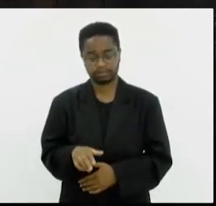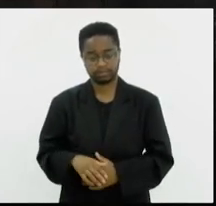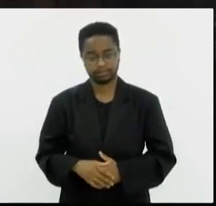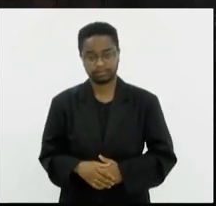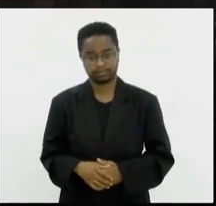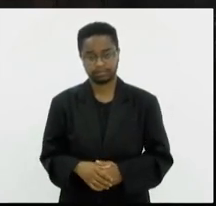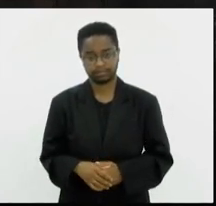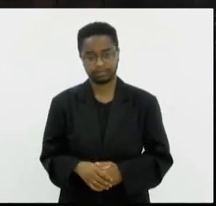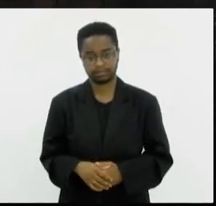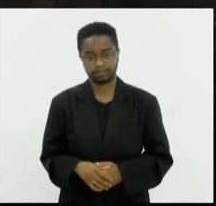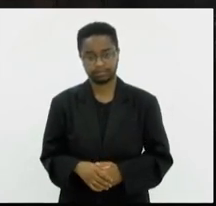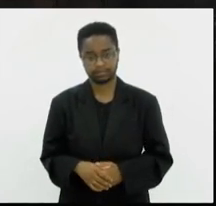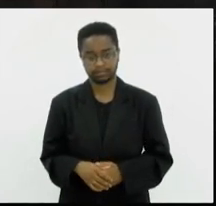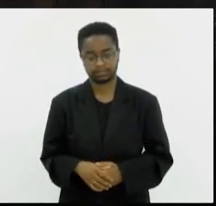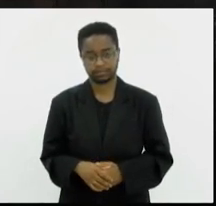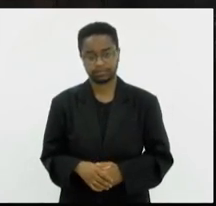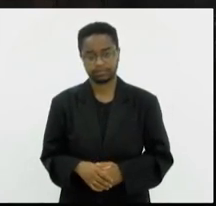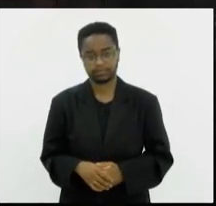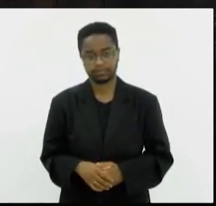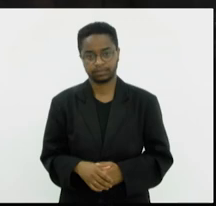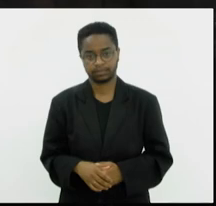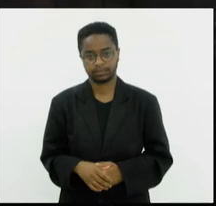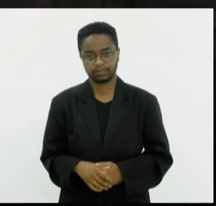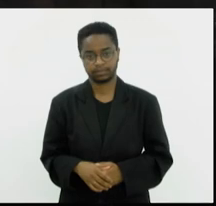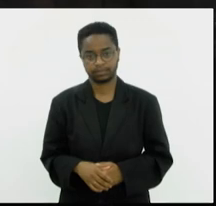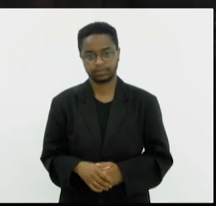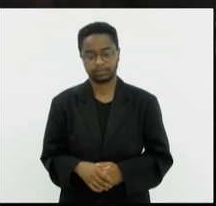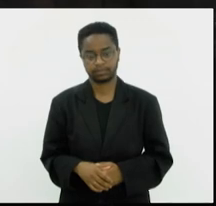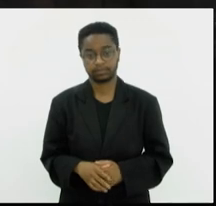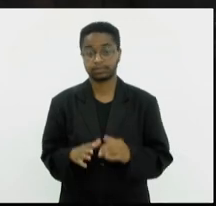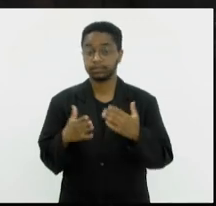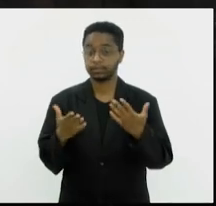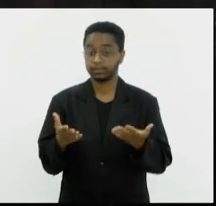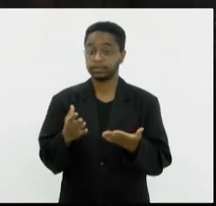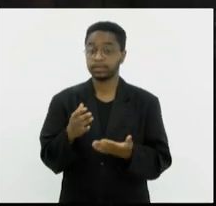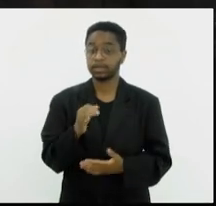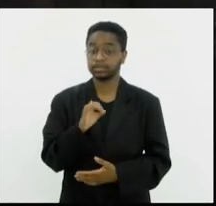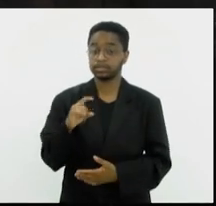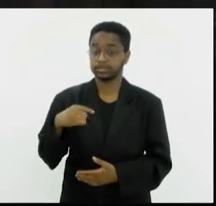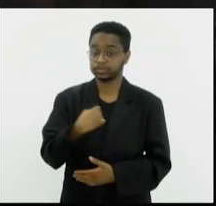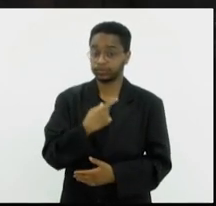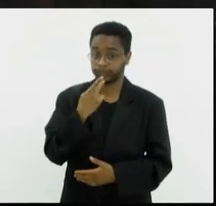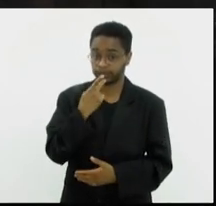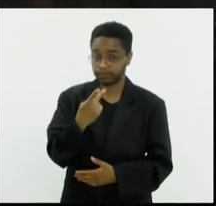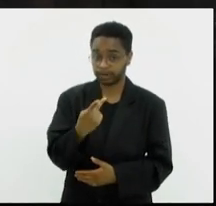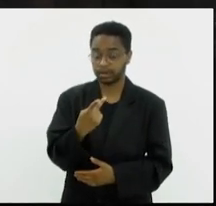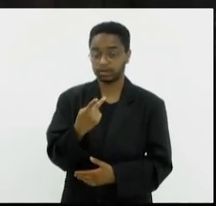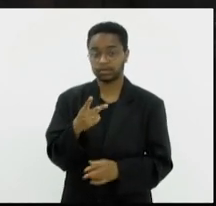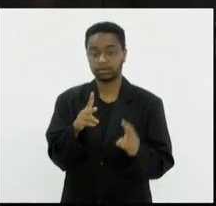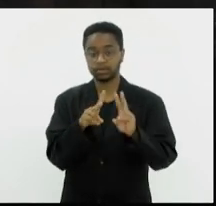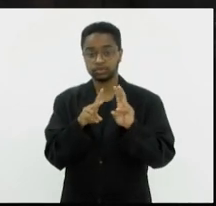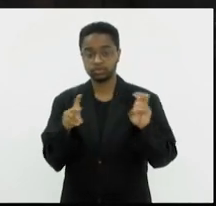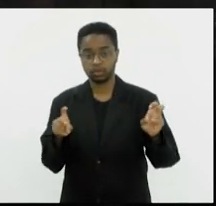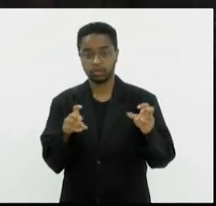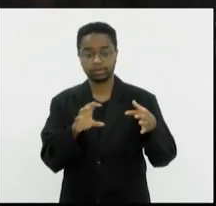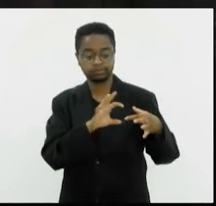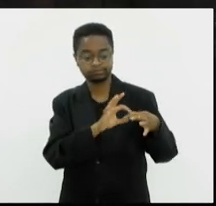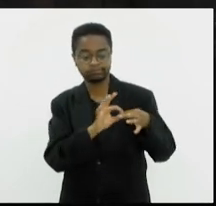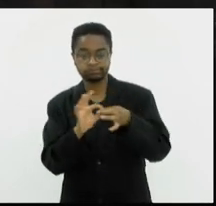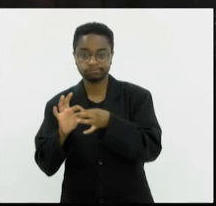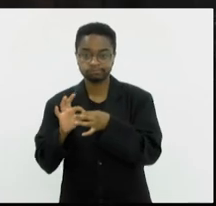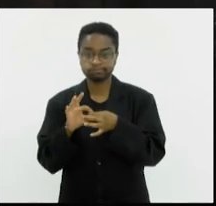que isso ocorre então quando a gente fala de integração na Segurança